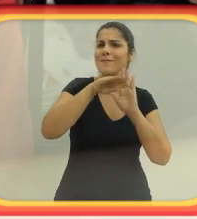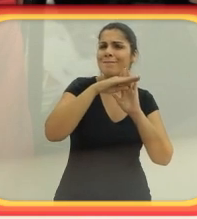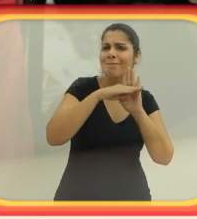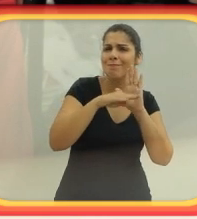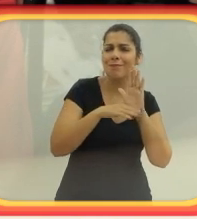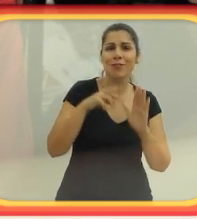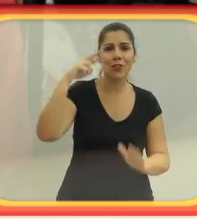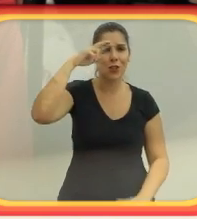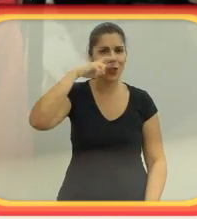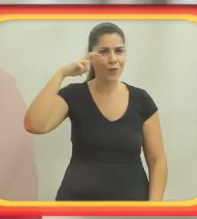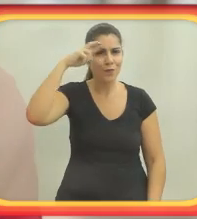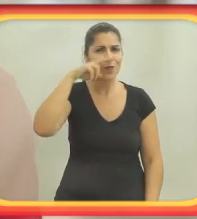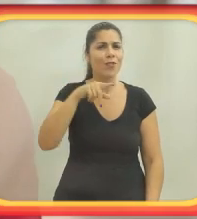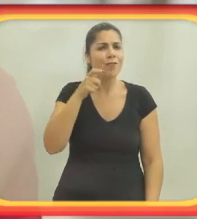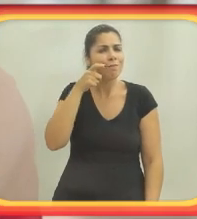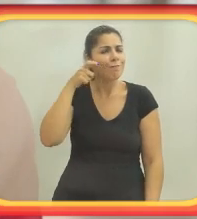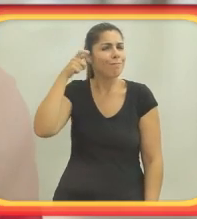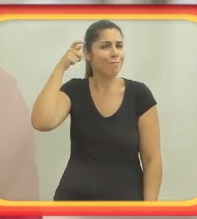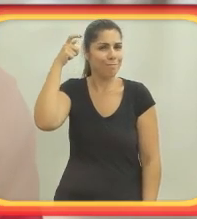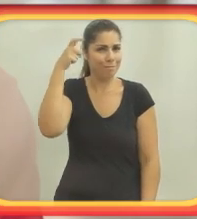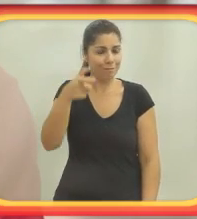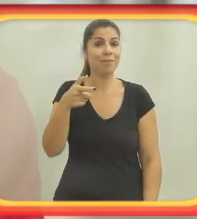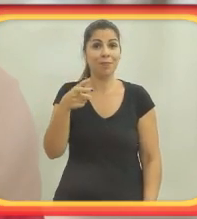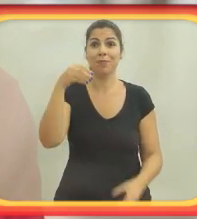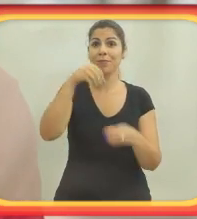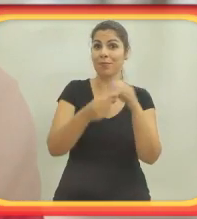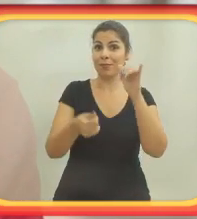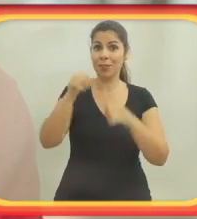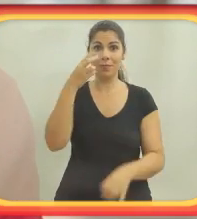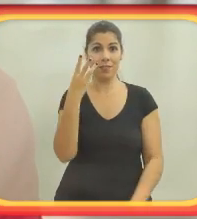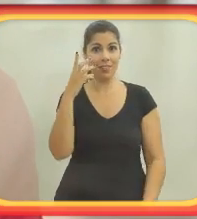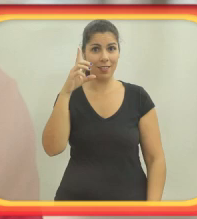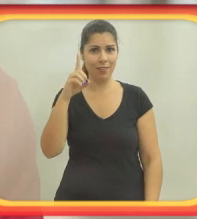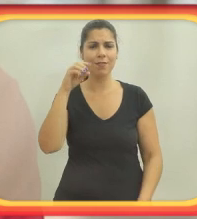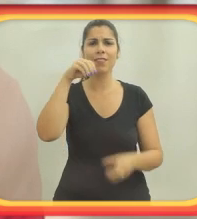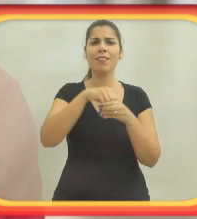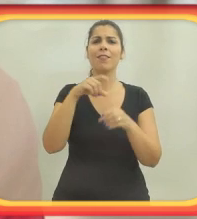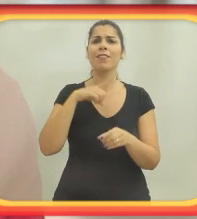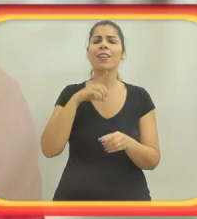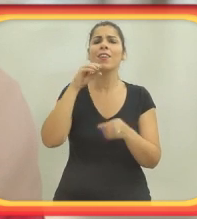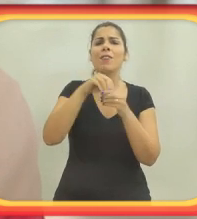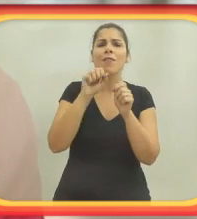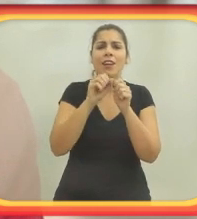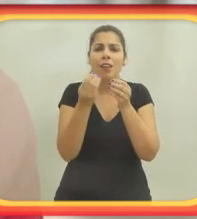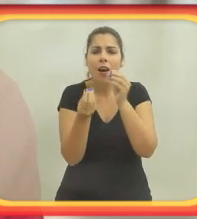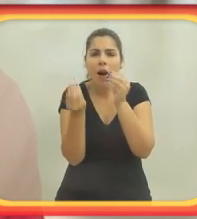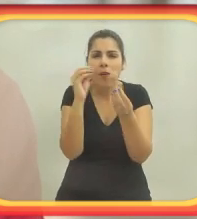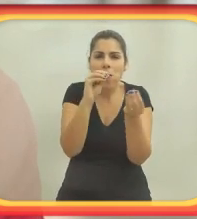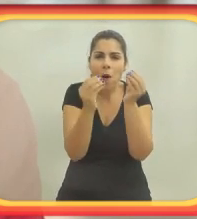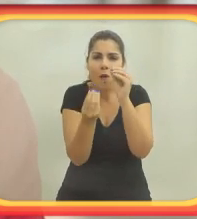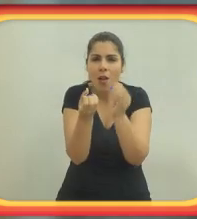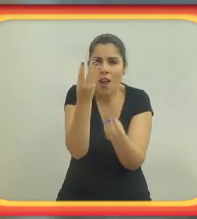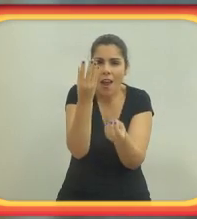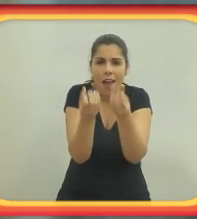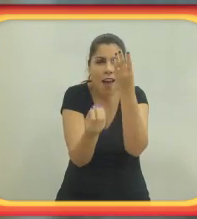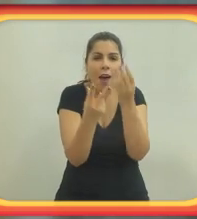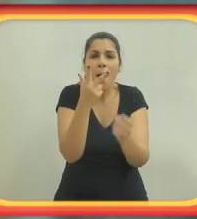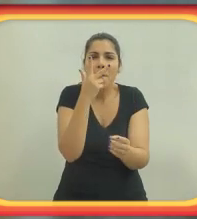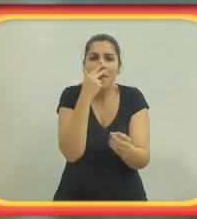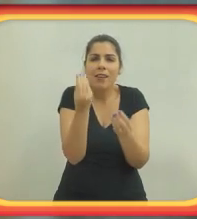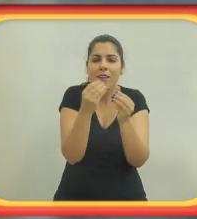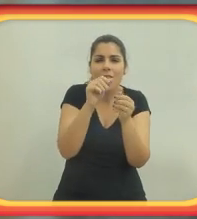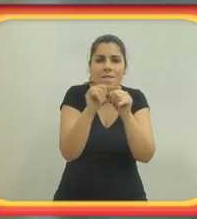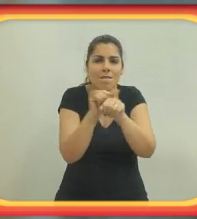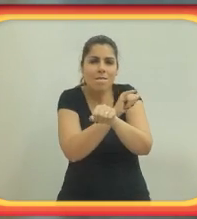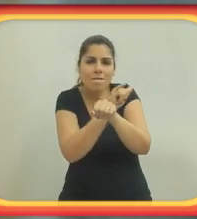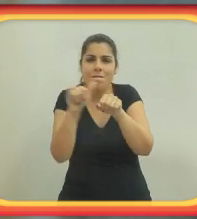de desenho e animação digital, porque é muito interessante fazer. Tem uns programas da Photoshop que são muito interessantes. No laboratório de